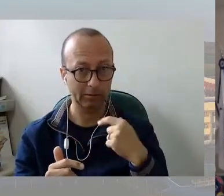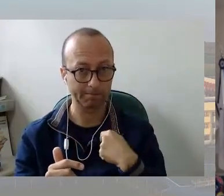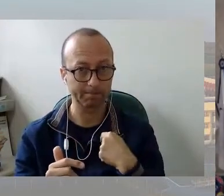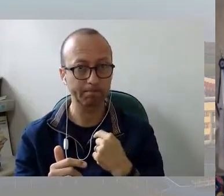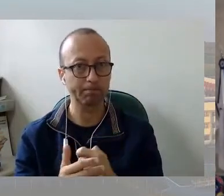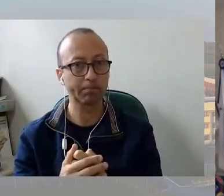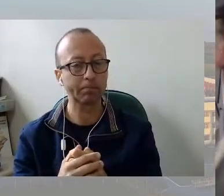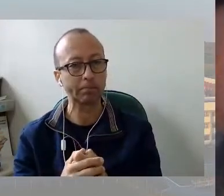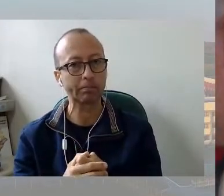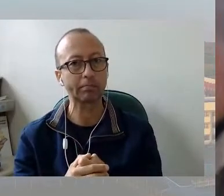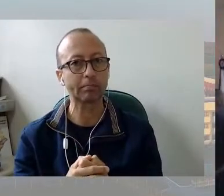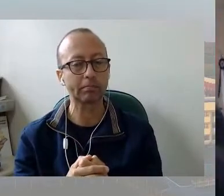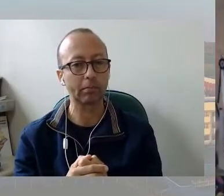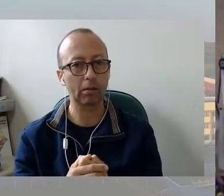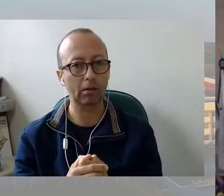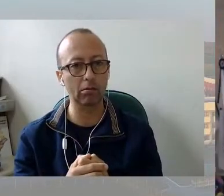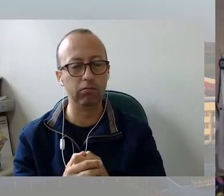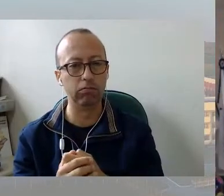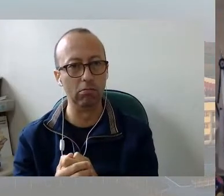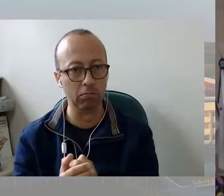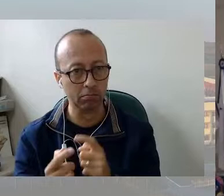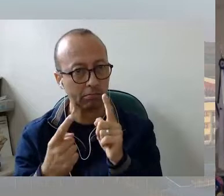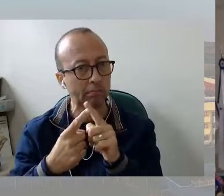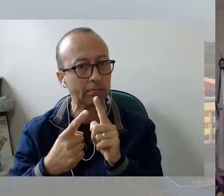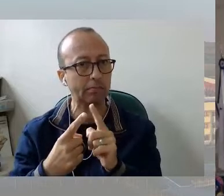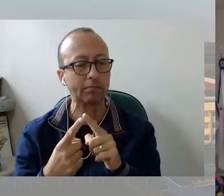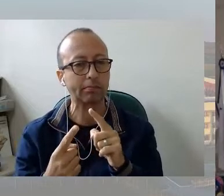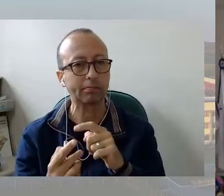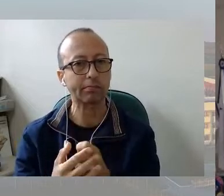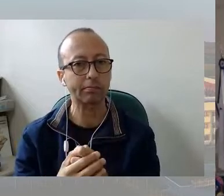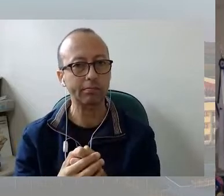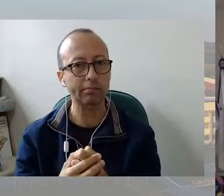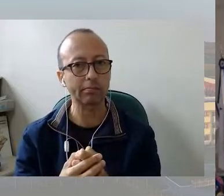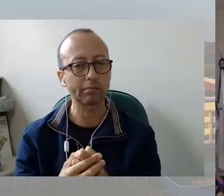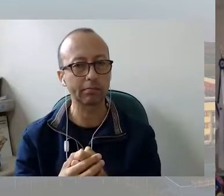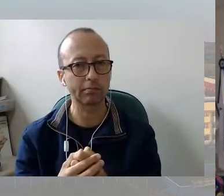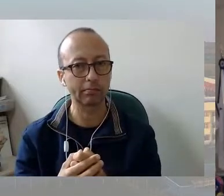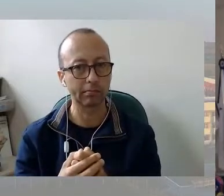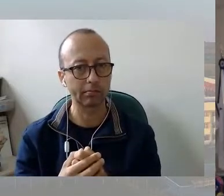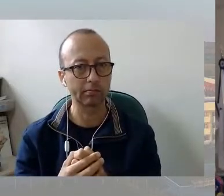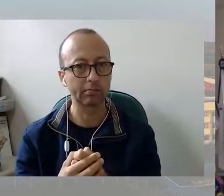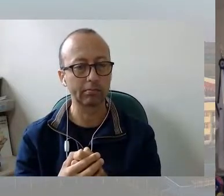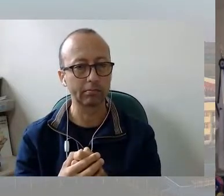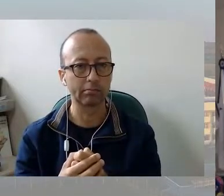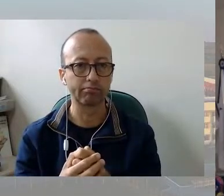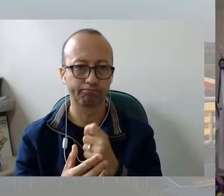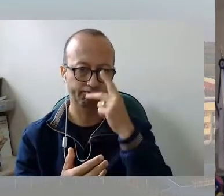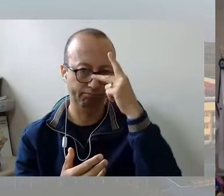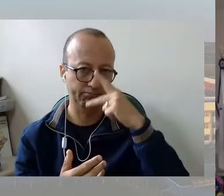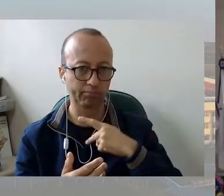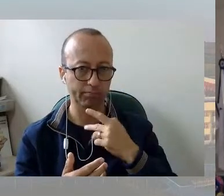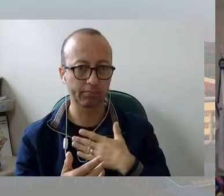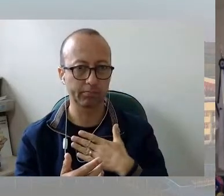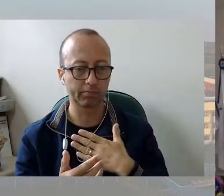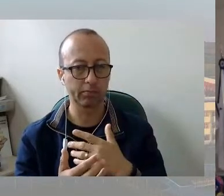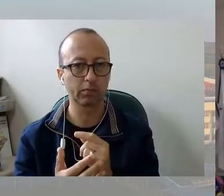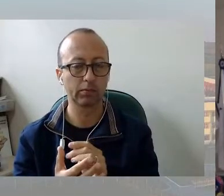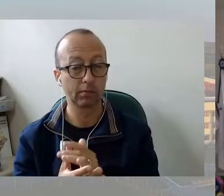nessa universidade. A primeira delas foi mais de caráter individual, né? Foi